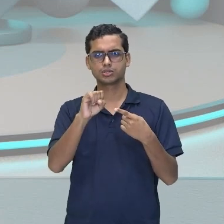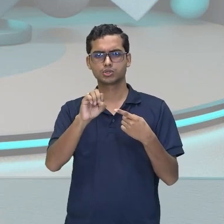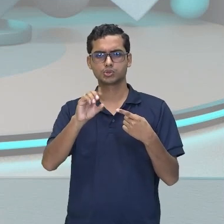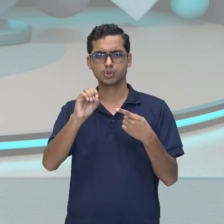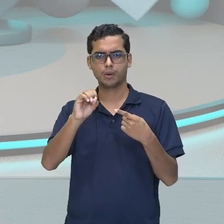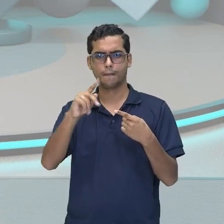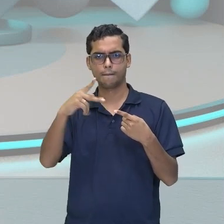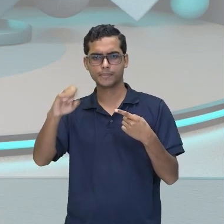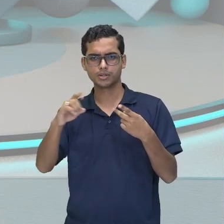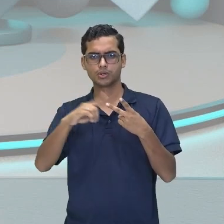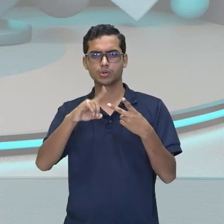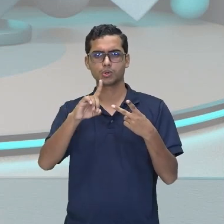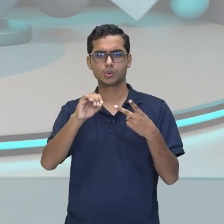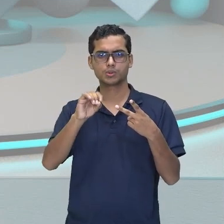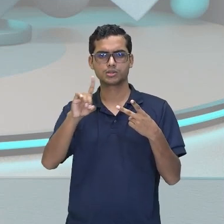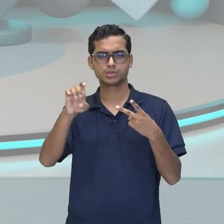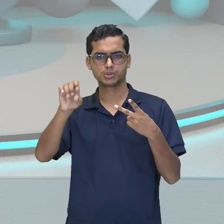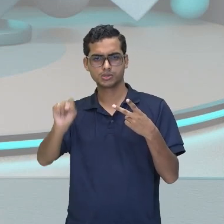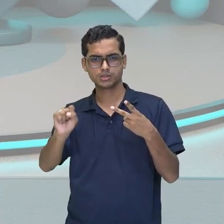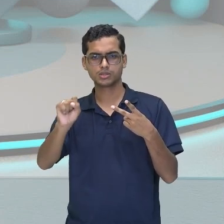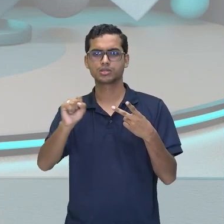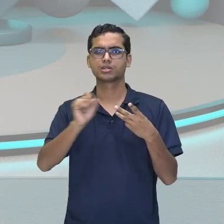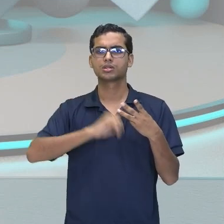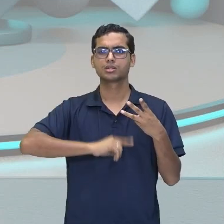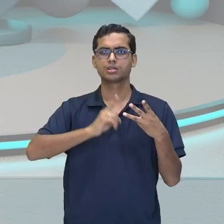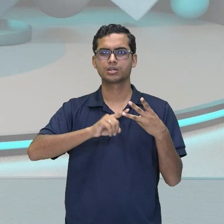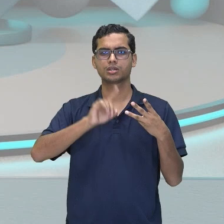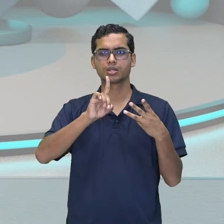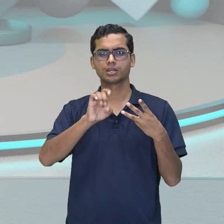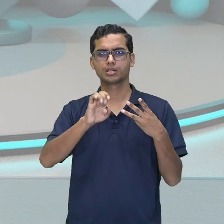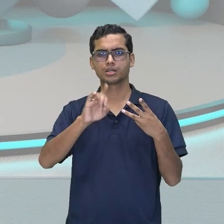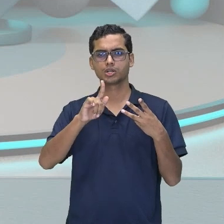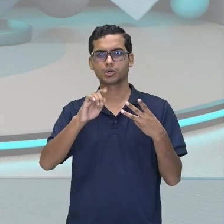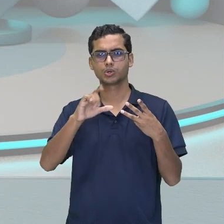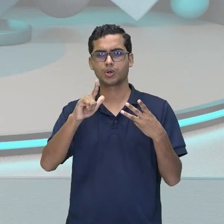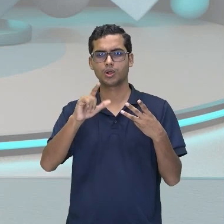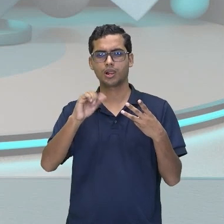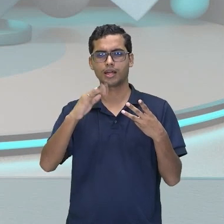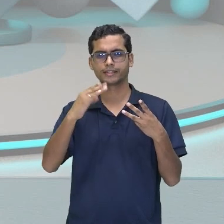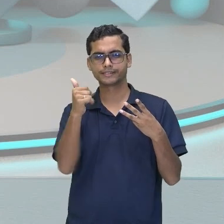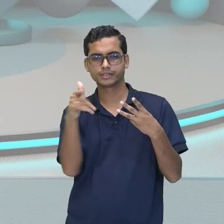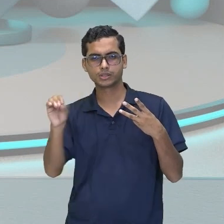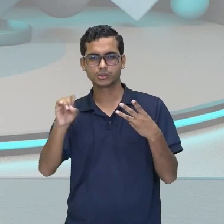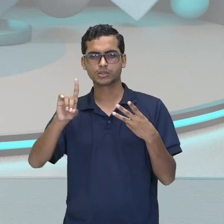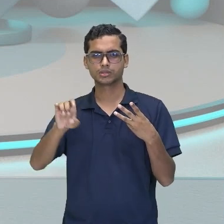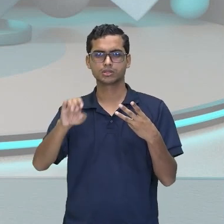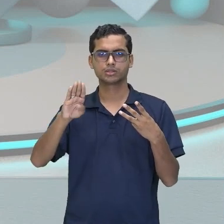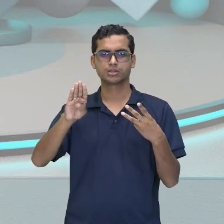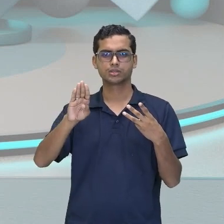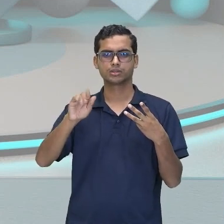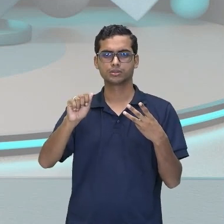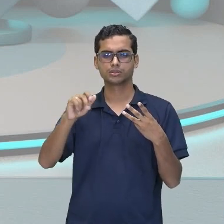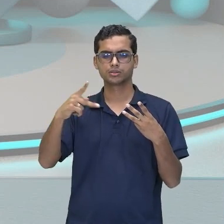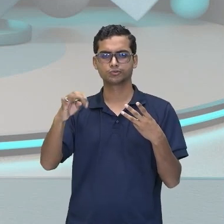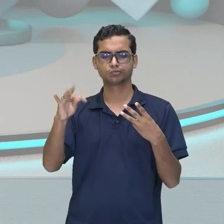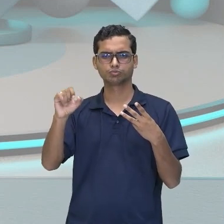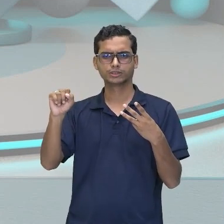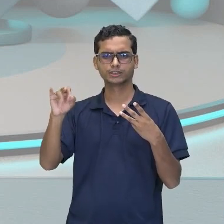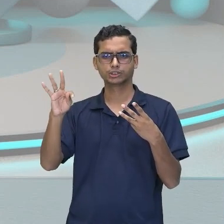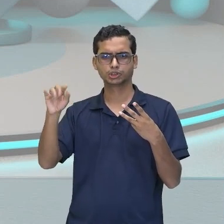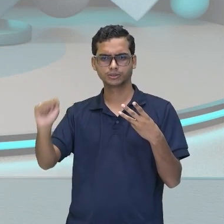o Isope, Odes Pindáricas, a Degolação do